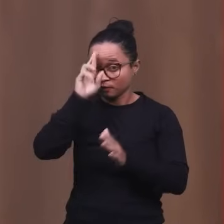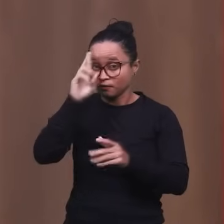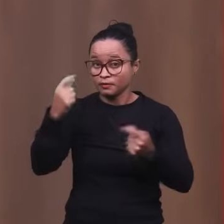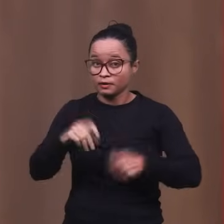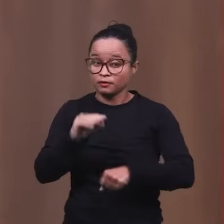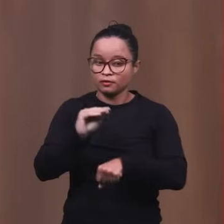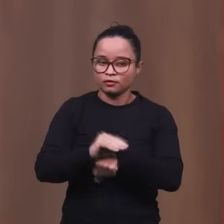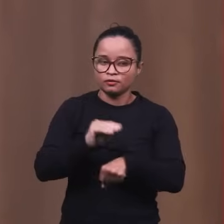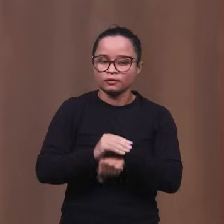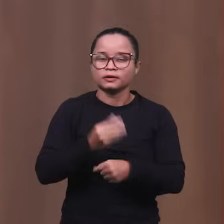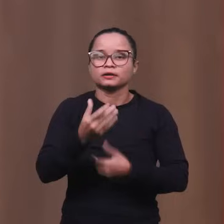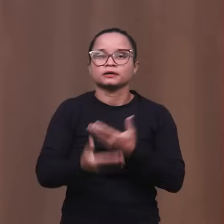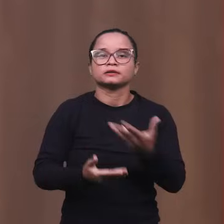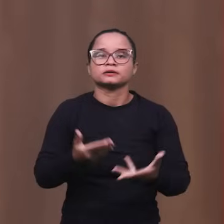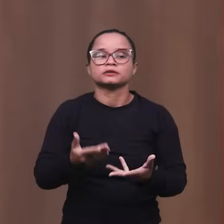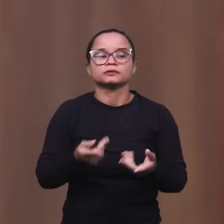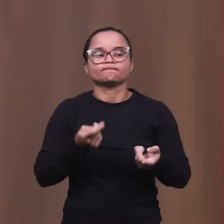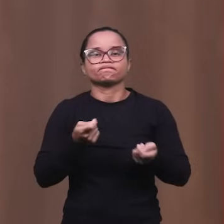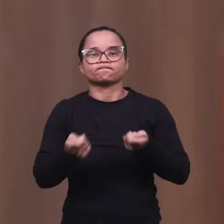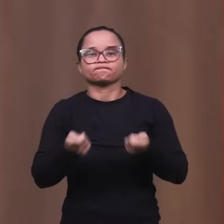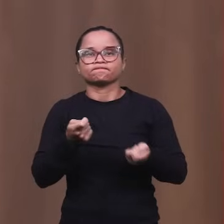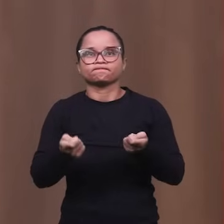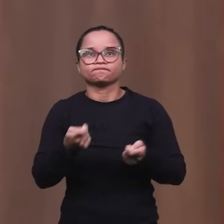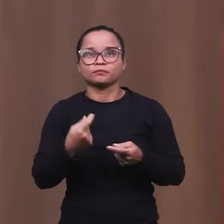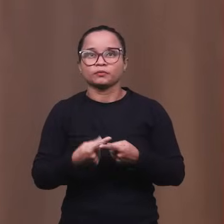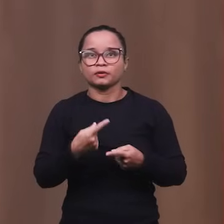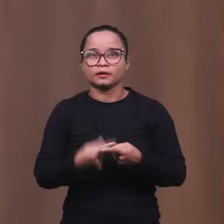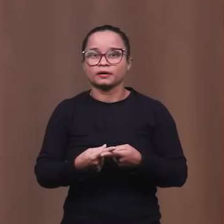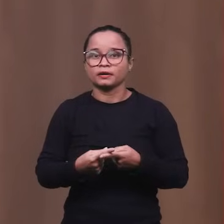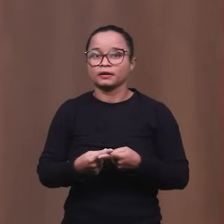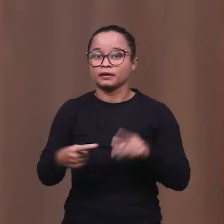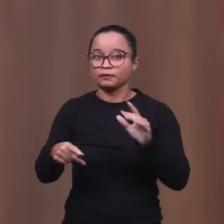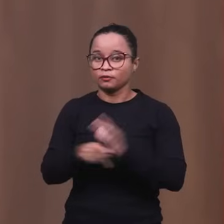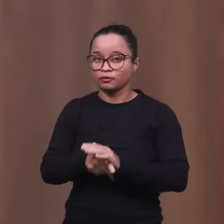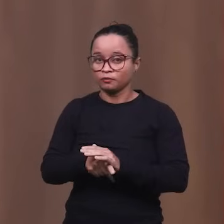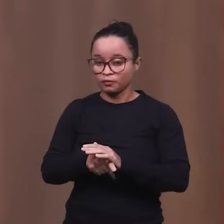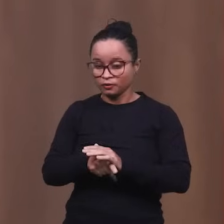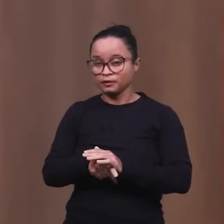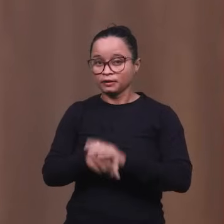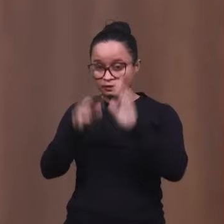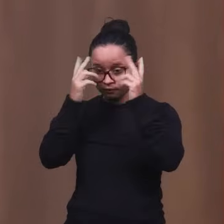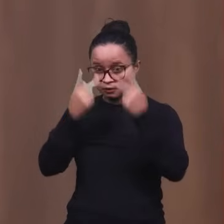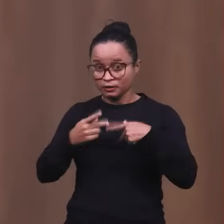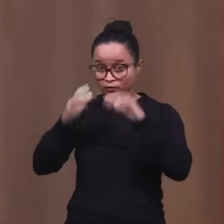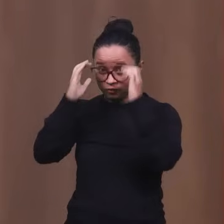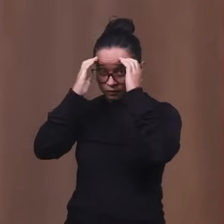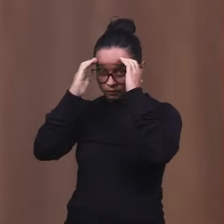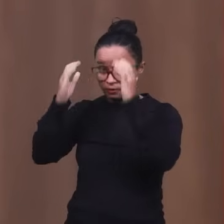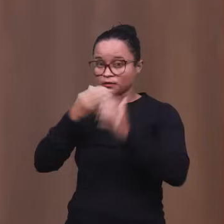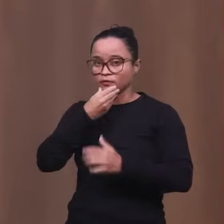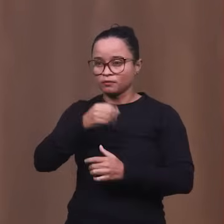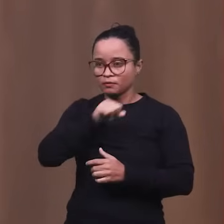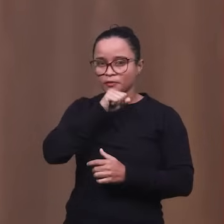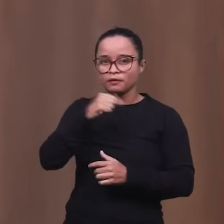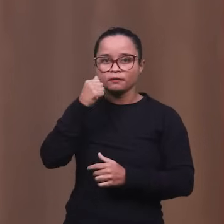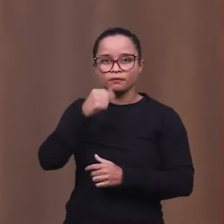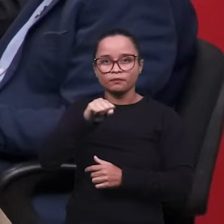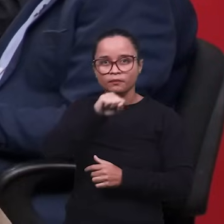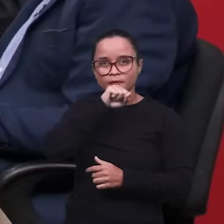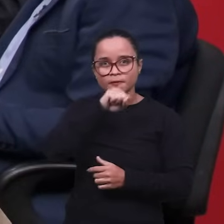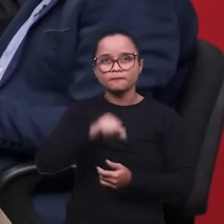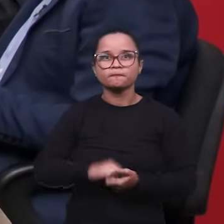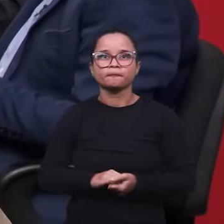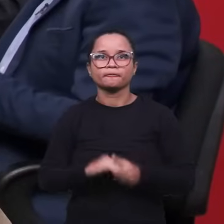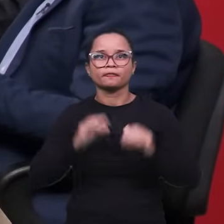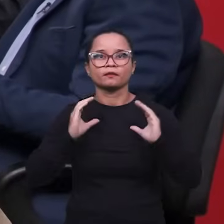preserve essa autoridade que faz parte dos afetos naturais do homem, que é o respeito ao pai e à mãe.